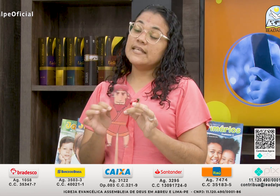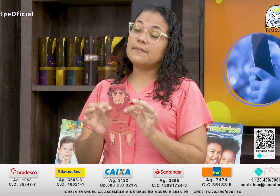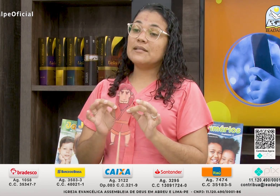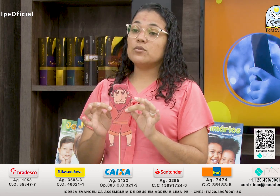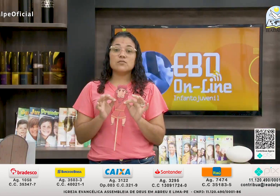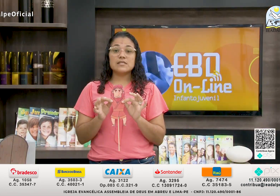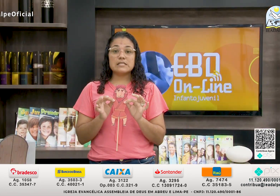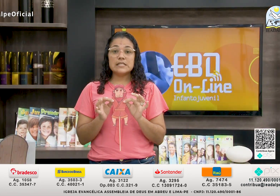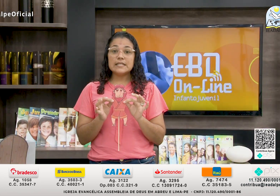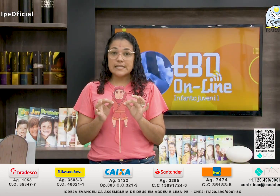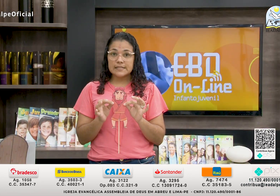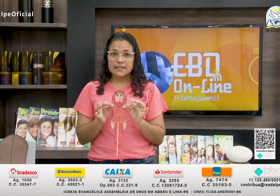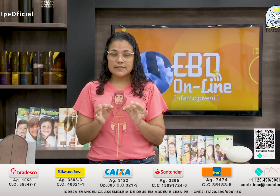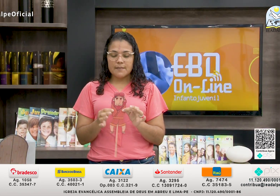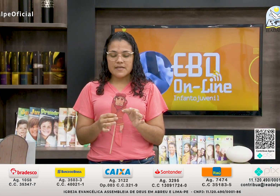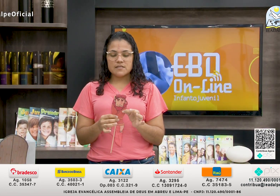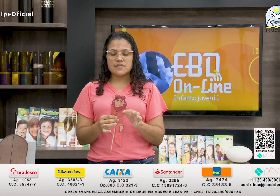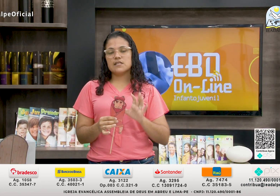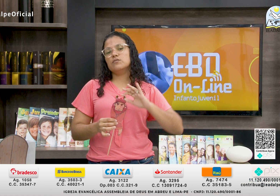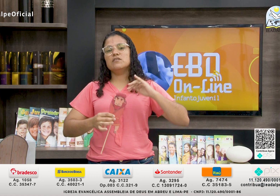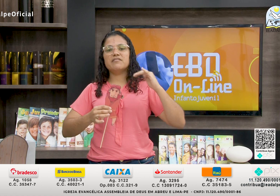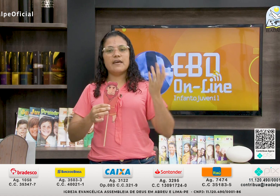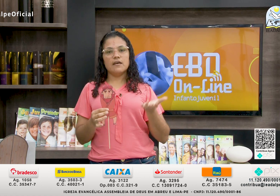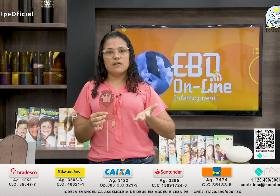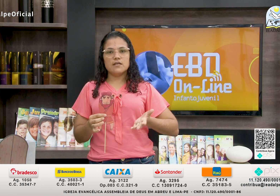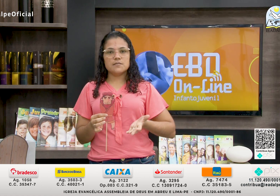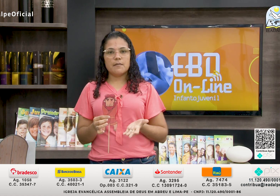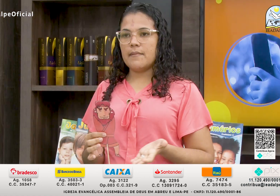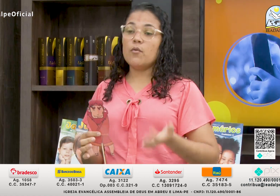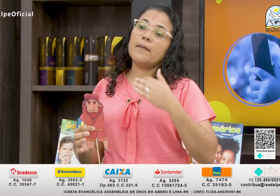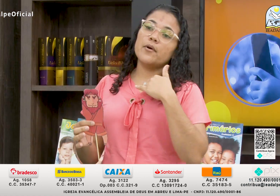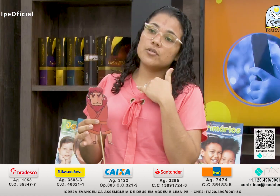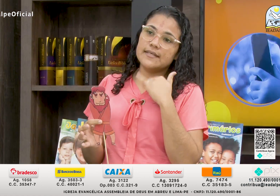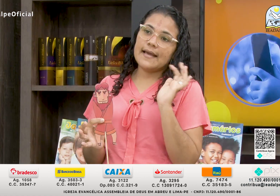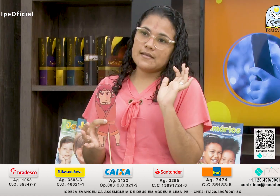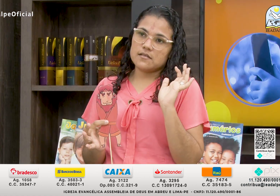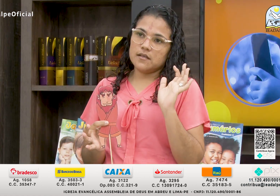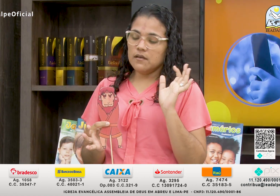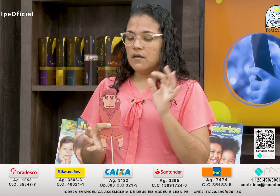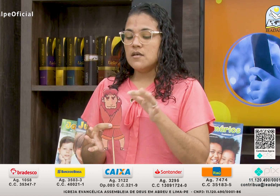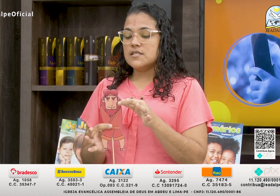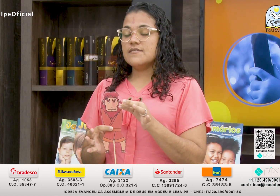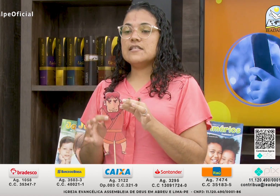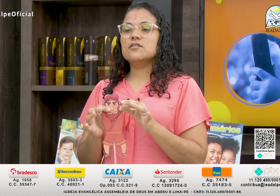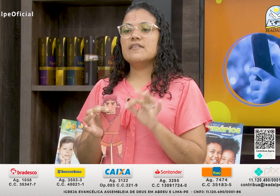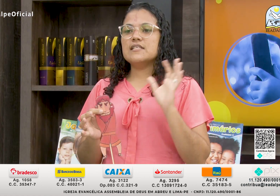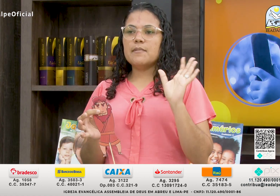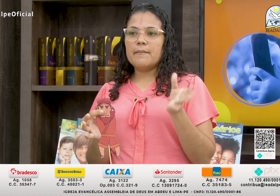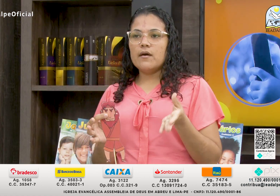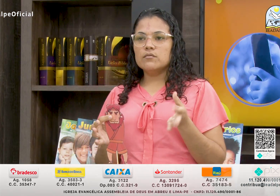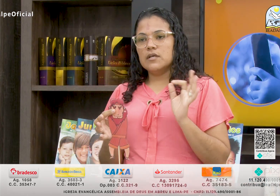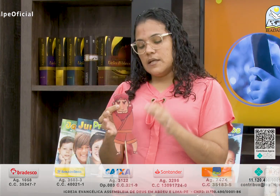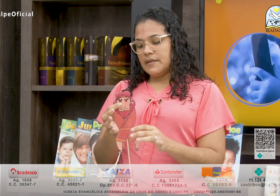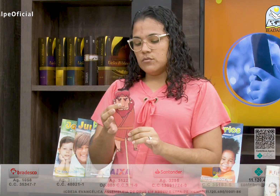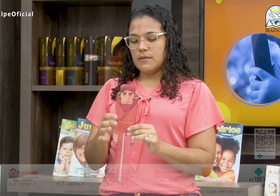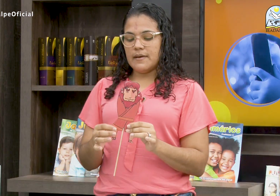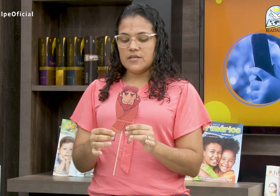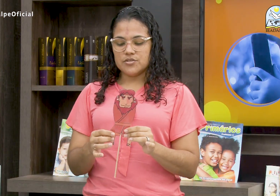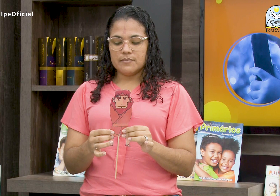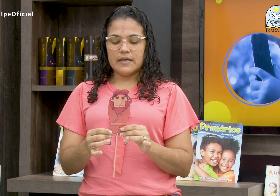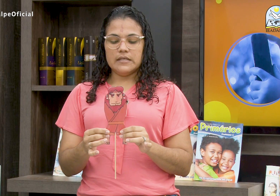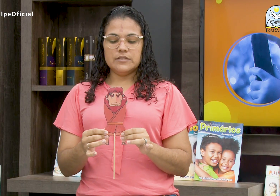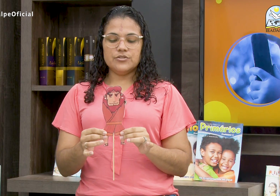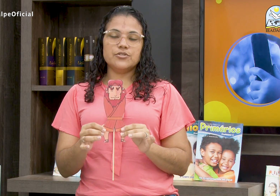num de gramatura 230, tá? Mas se você não tiver esse papel, um papel que eu tenho em casa, tá? Se você não tiver esse papel de gramatura